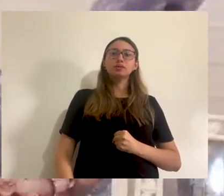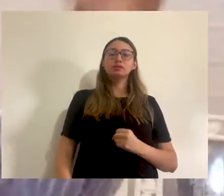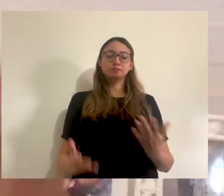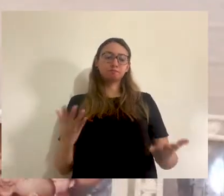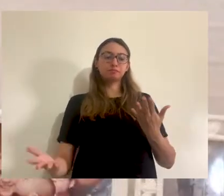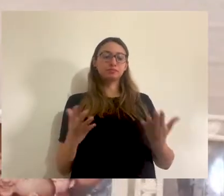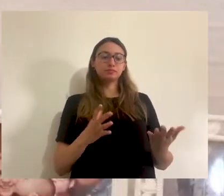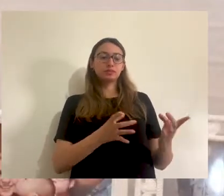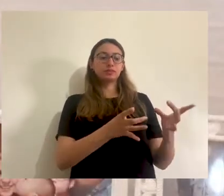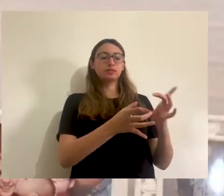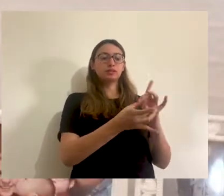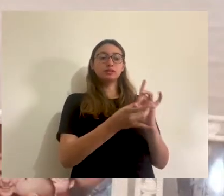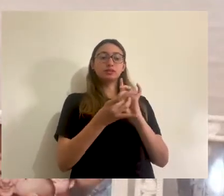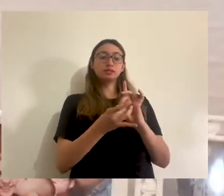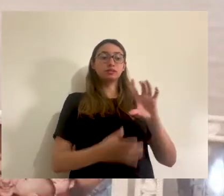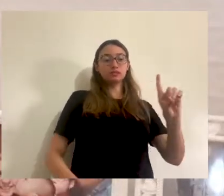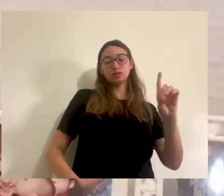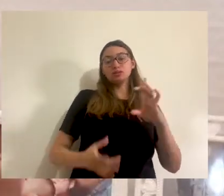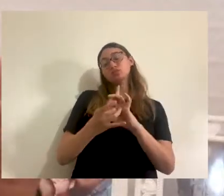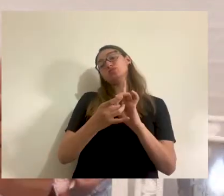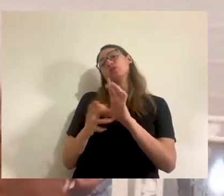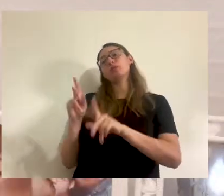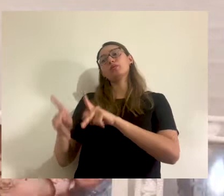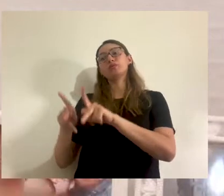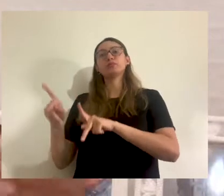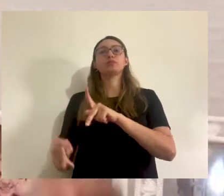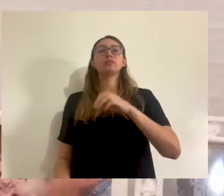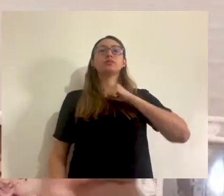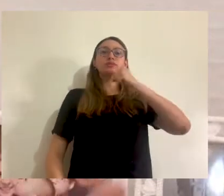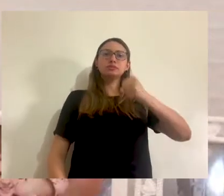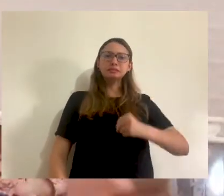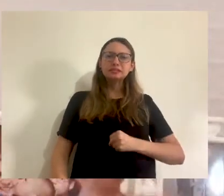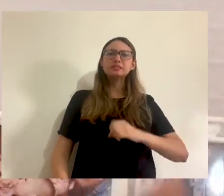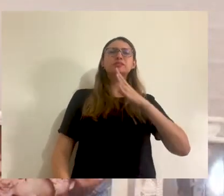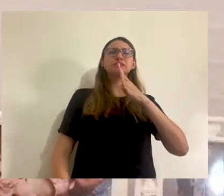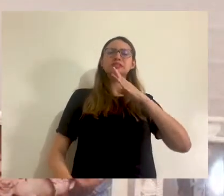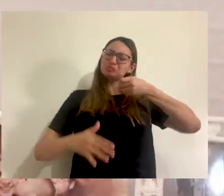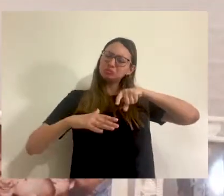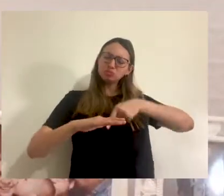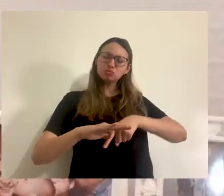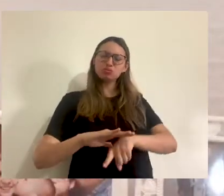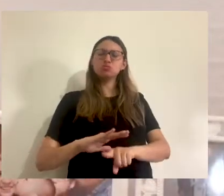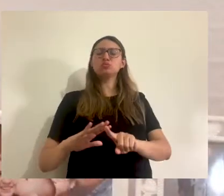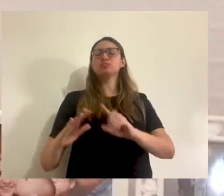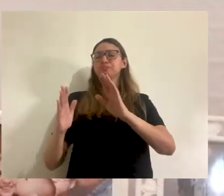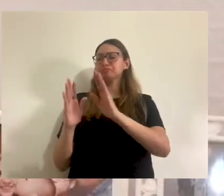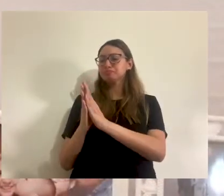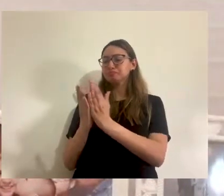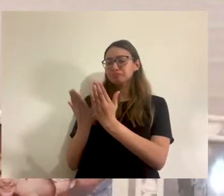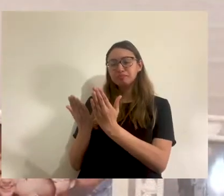entre Deus e o povo. O sacerdote era alguém que conhecia profundamente as Escrituras e instruía o